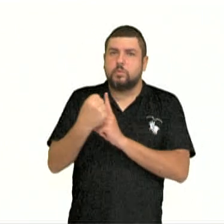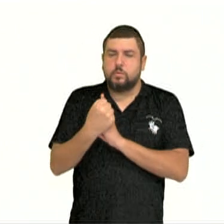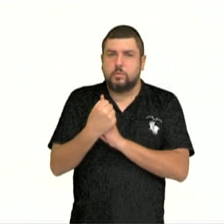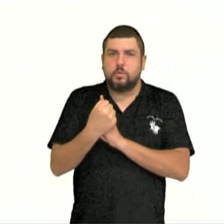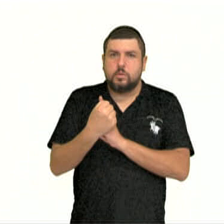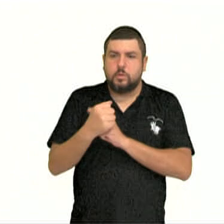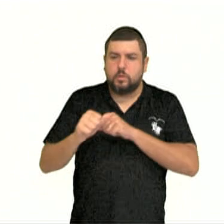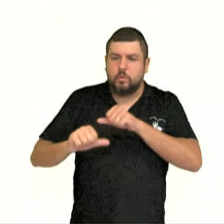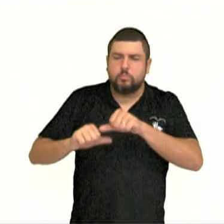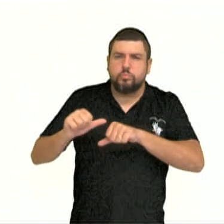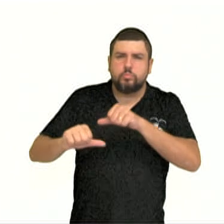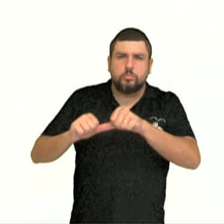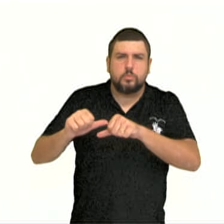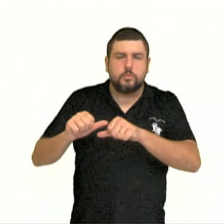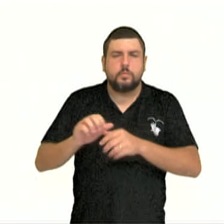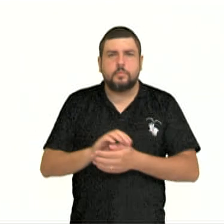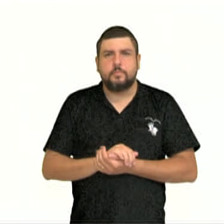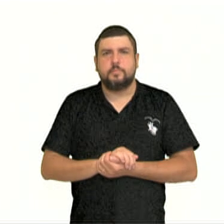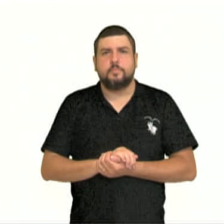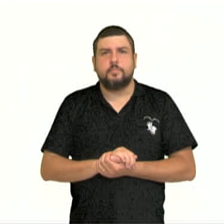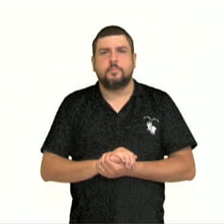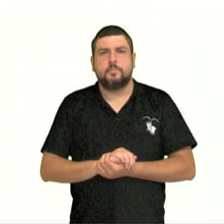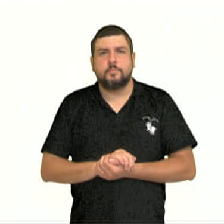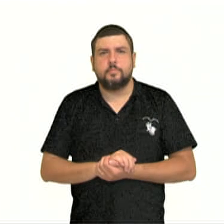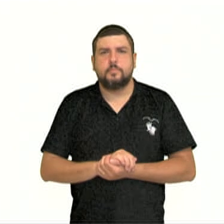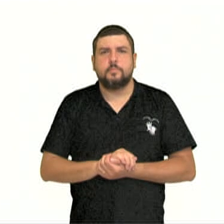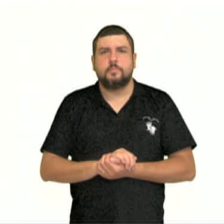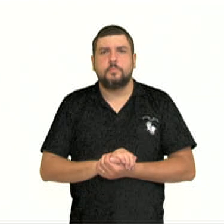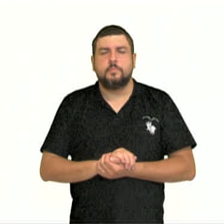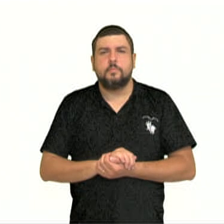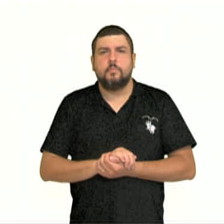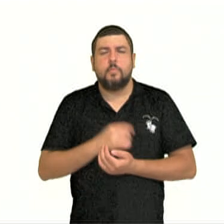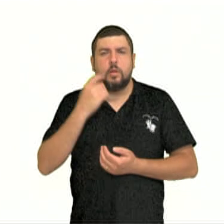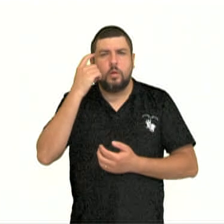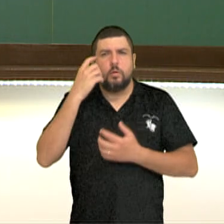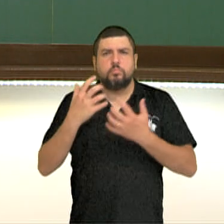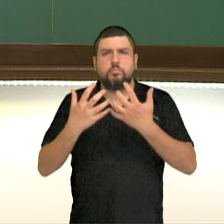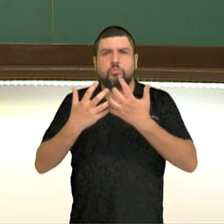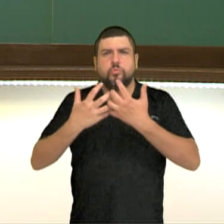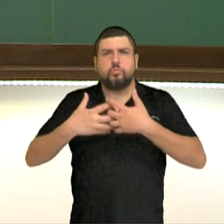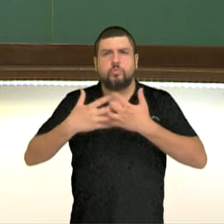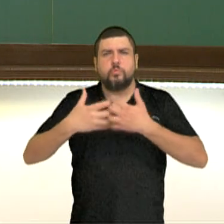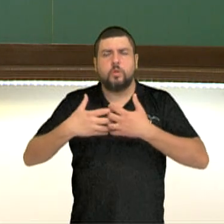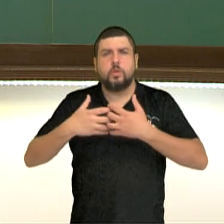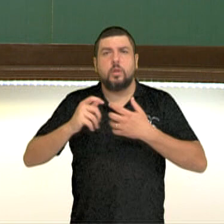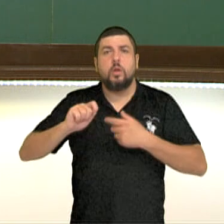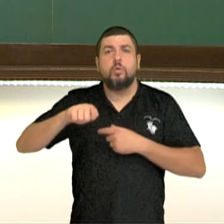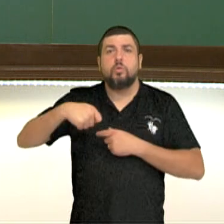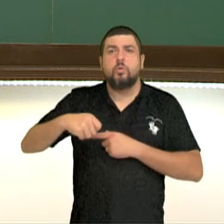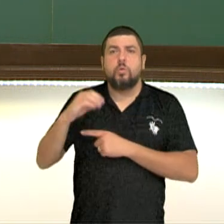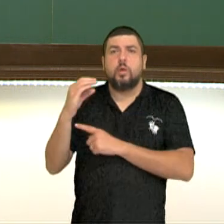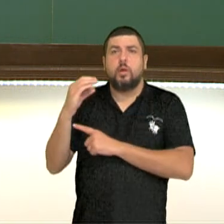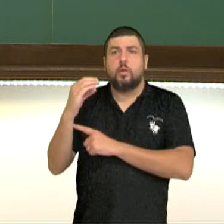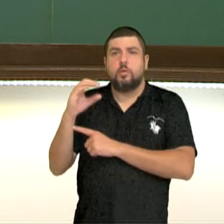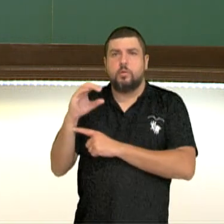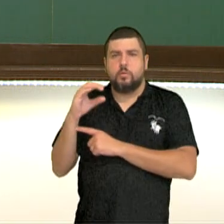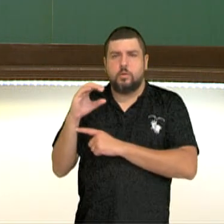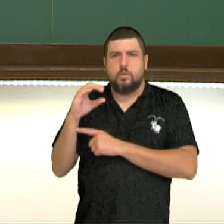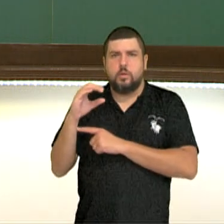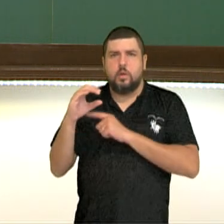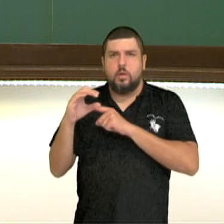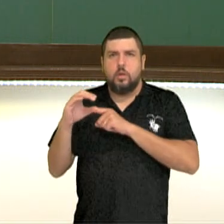contradições. Bacana? Vamos lá? Reflexão sobre a ciência, então, sociológica de Durkheim.